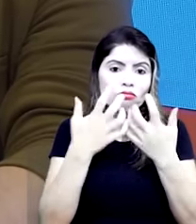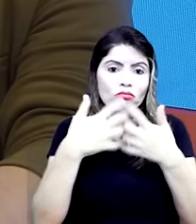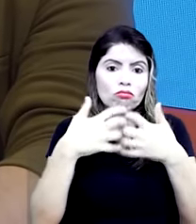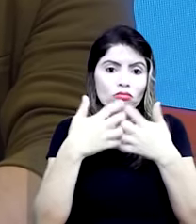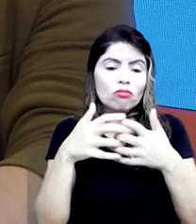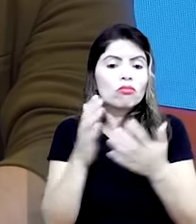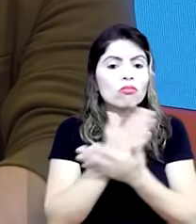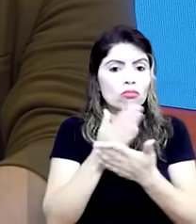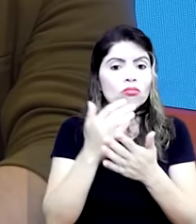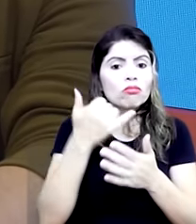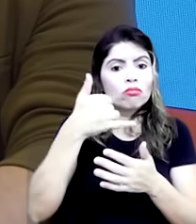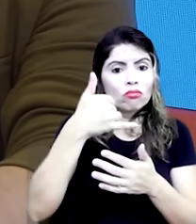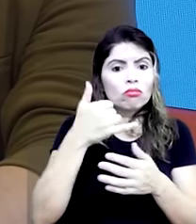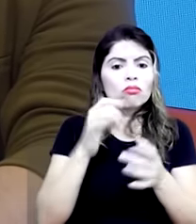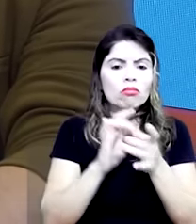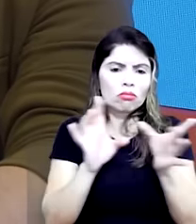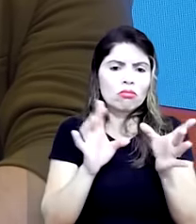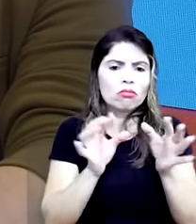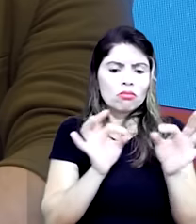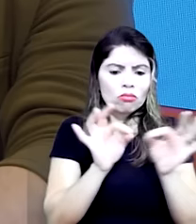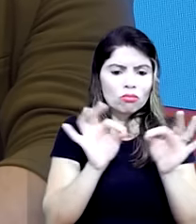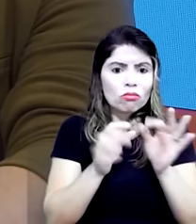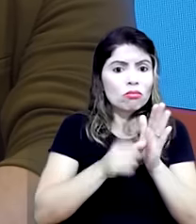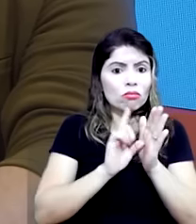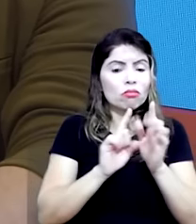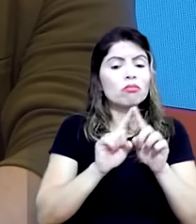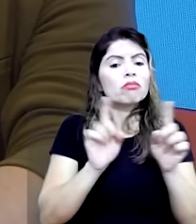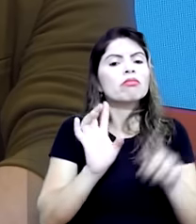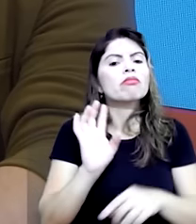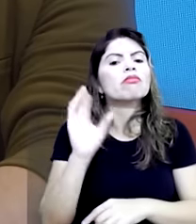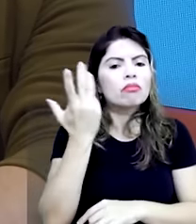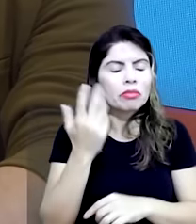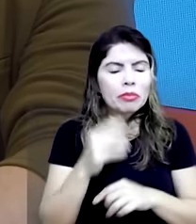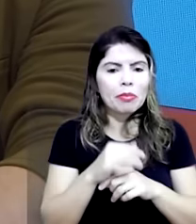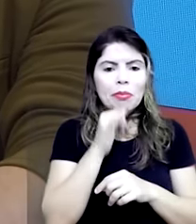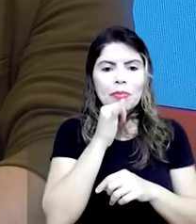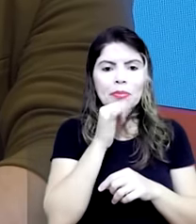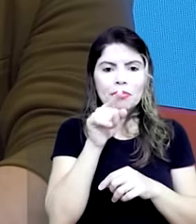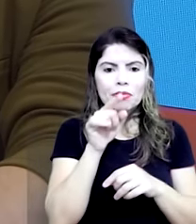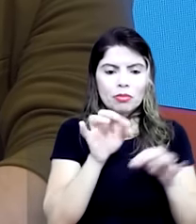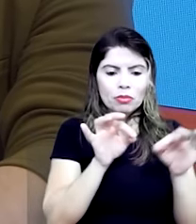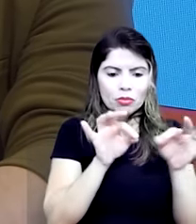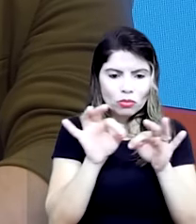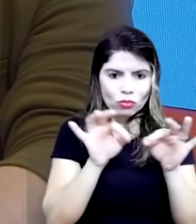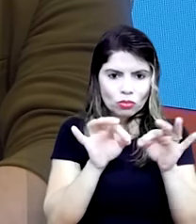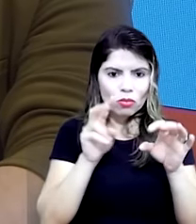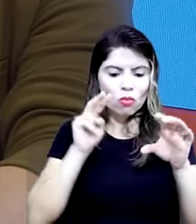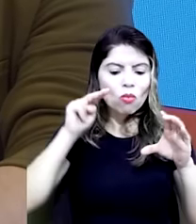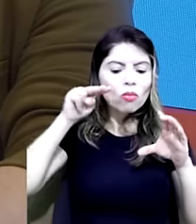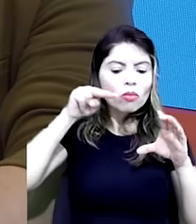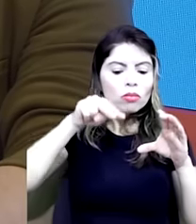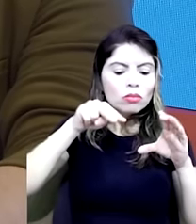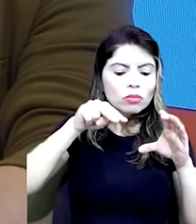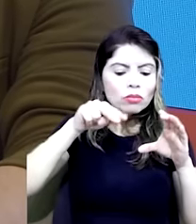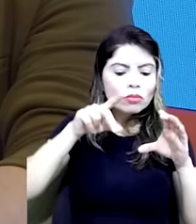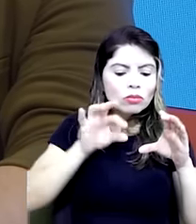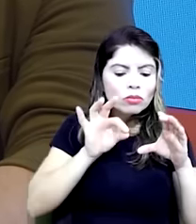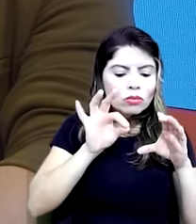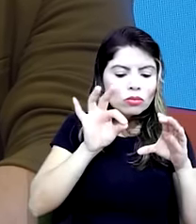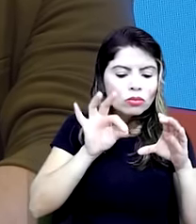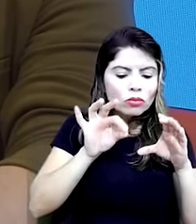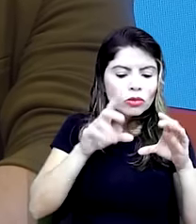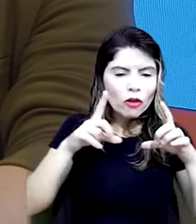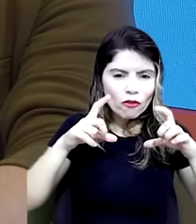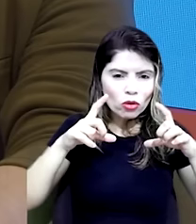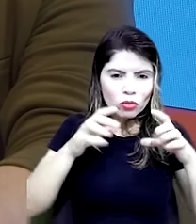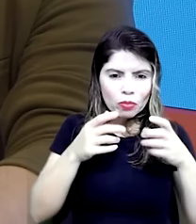que acontece você vai ajustar enquanto você tá olhando a imagem e depois que você fecha o aplicativo ele reseta e volta pro padrão então A